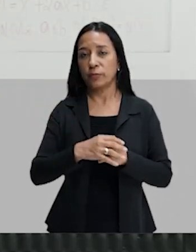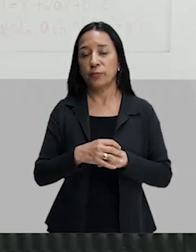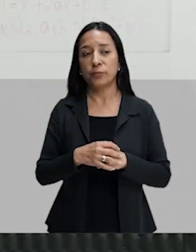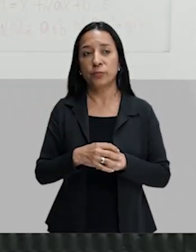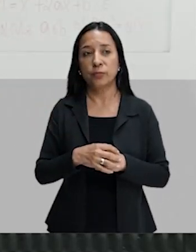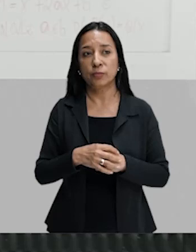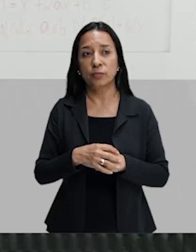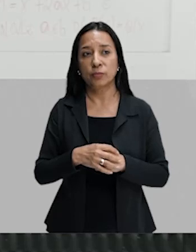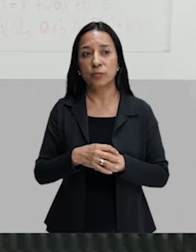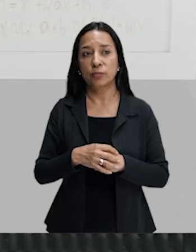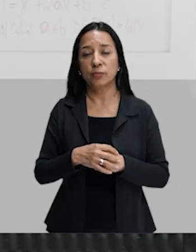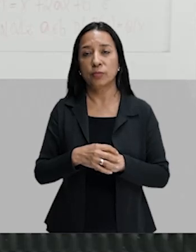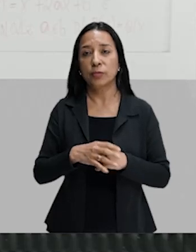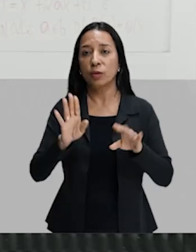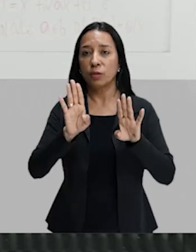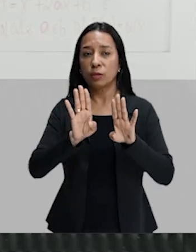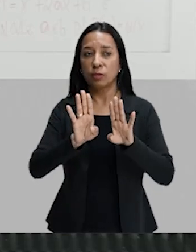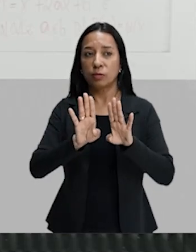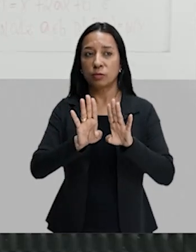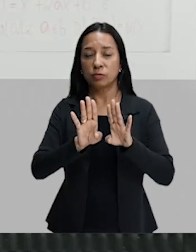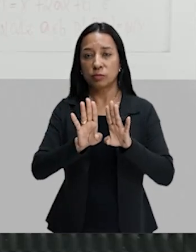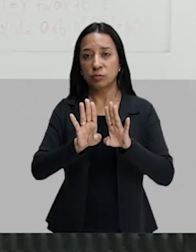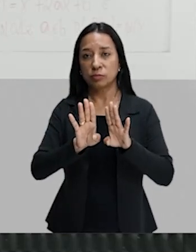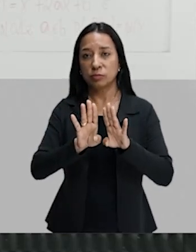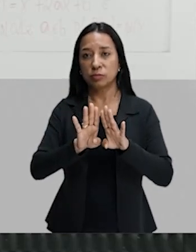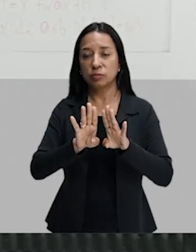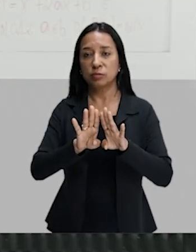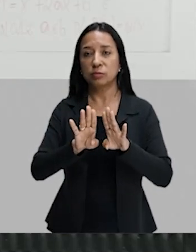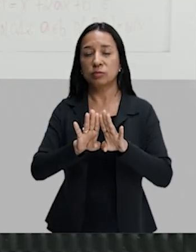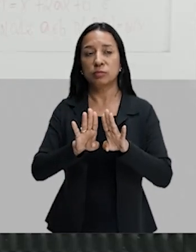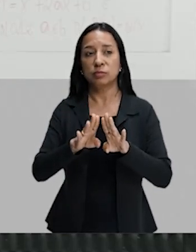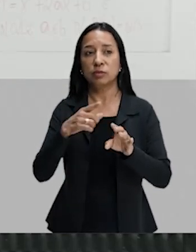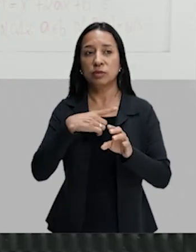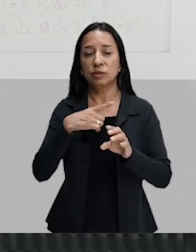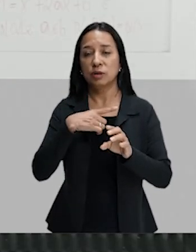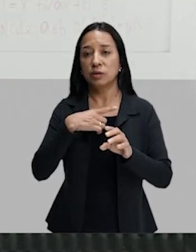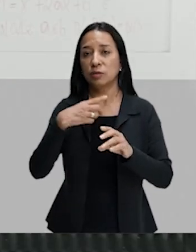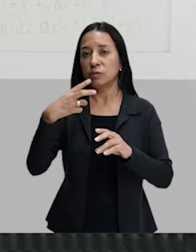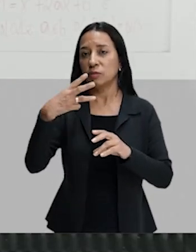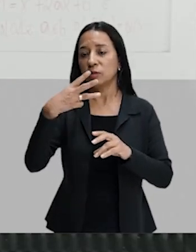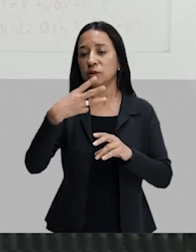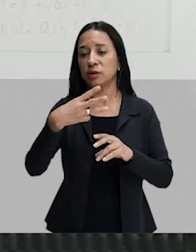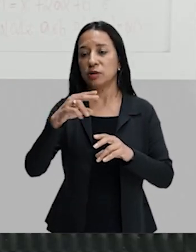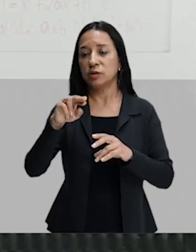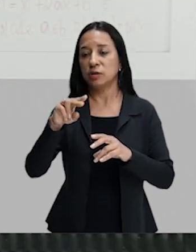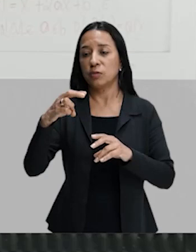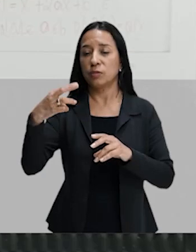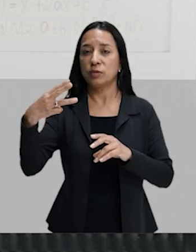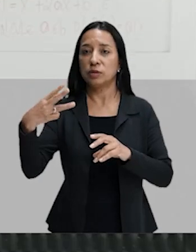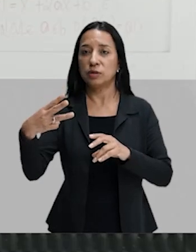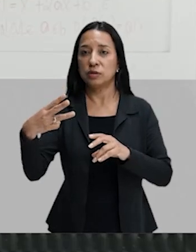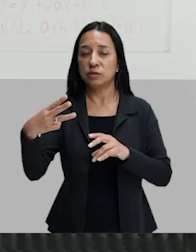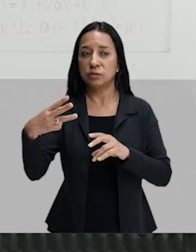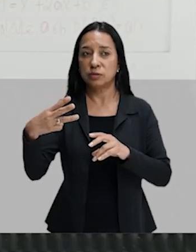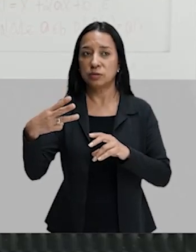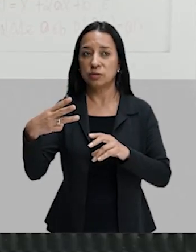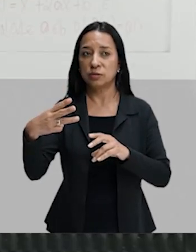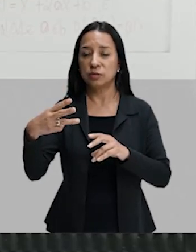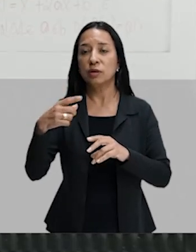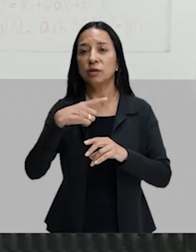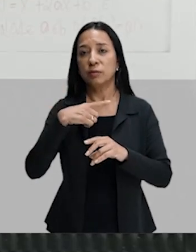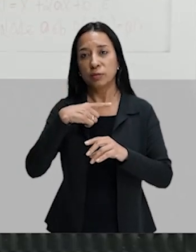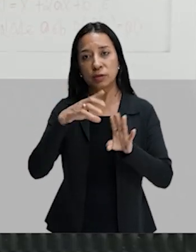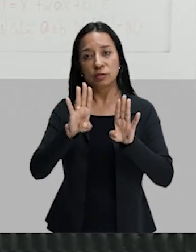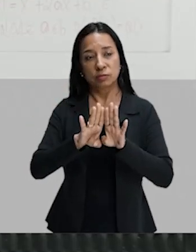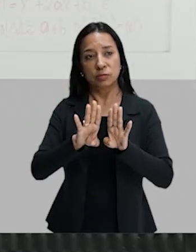E outra coisa, tá? Nós já temos aqui que o 3 é igual a 3, tá? E nós